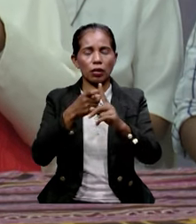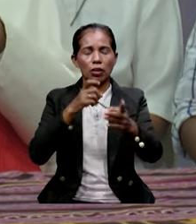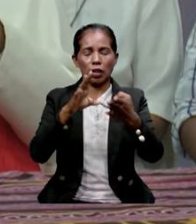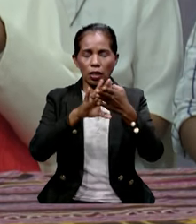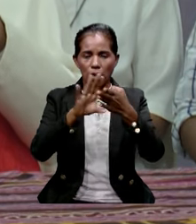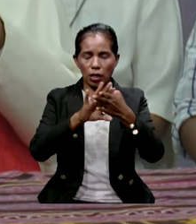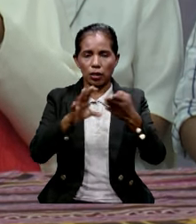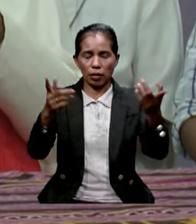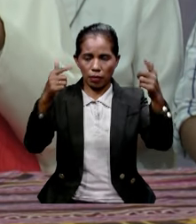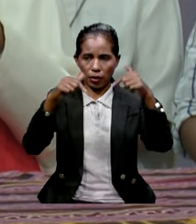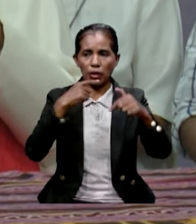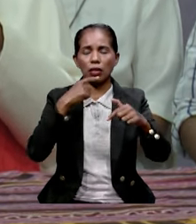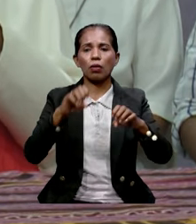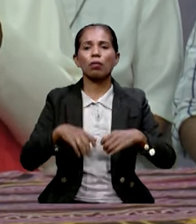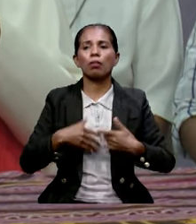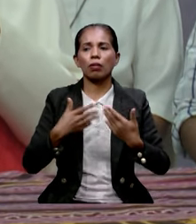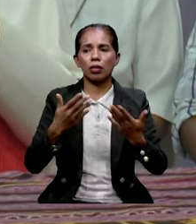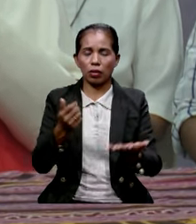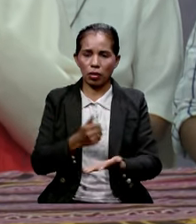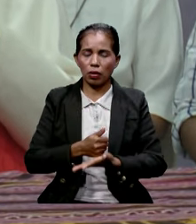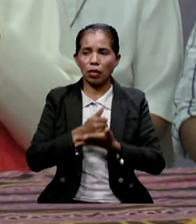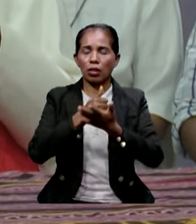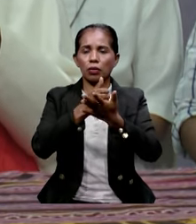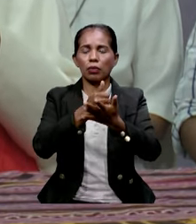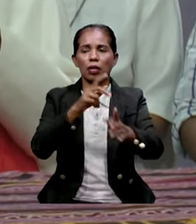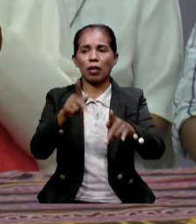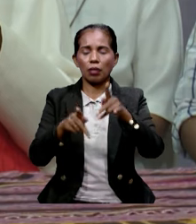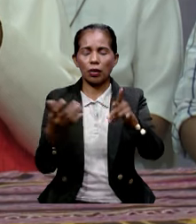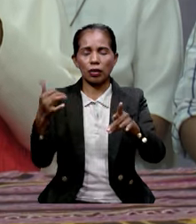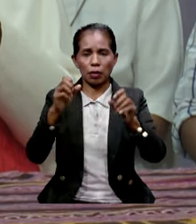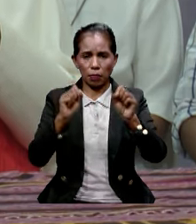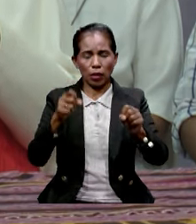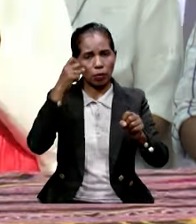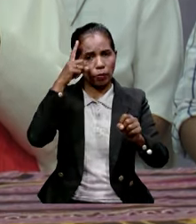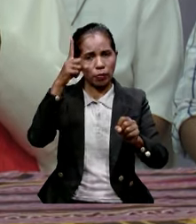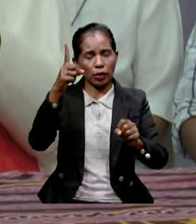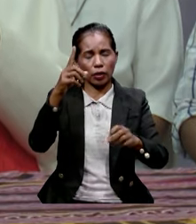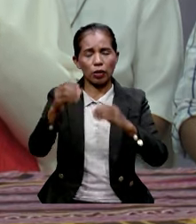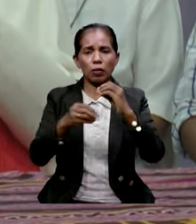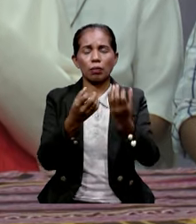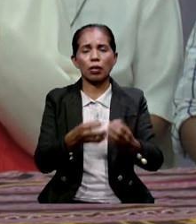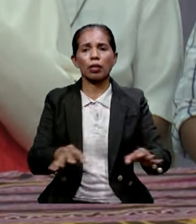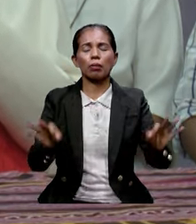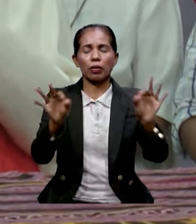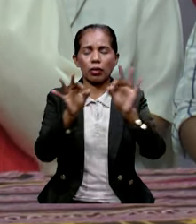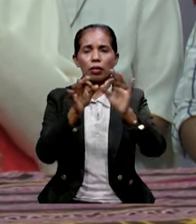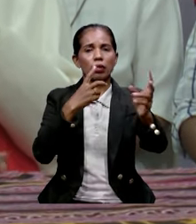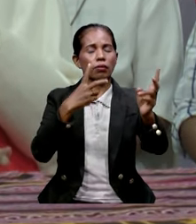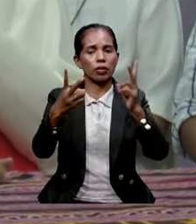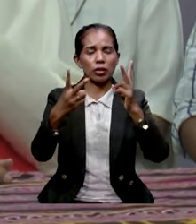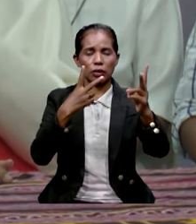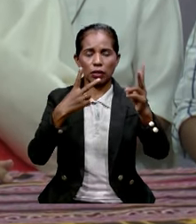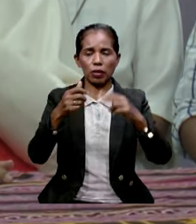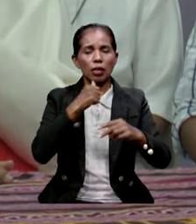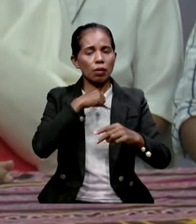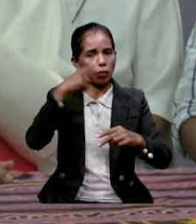maine, terra gata, onde se ama, cada turum, será necessária para compreender dia importância visita a Papa de Nian, mãe